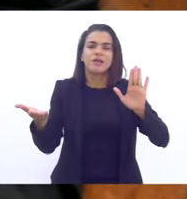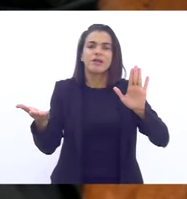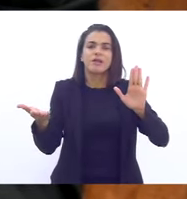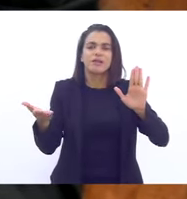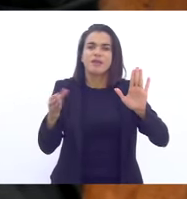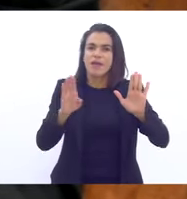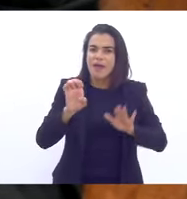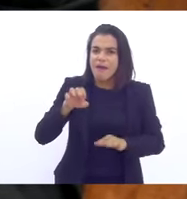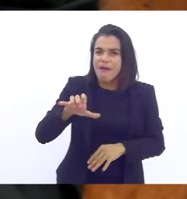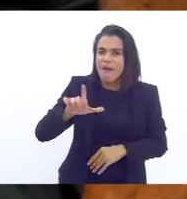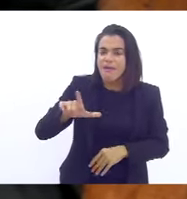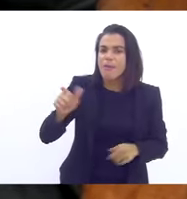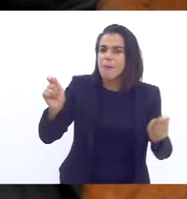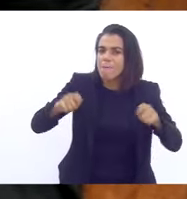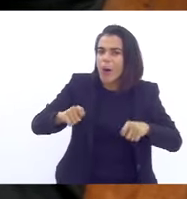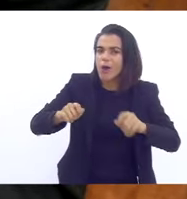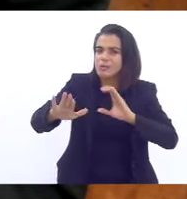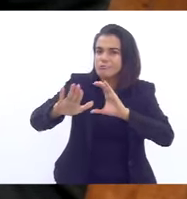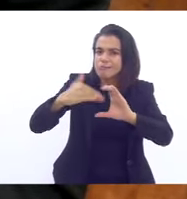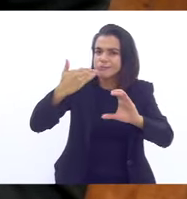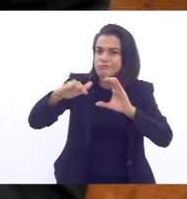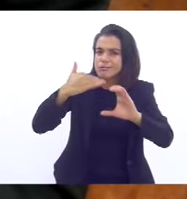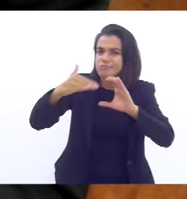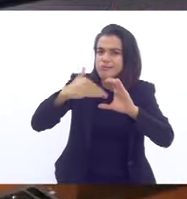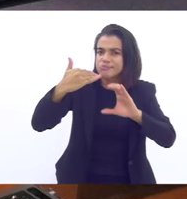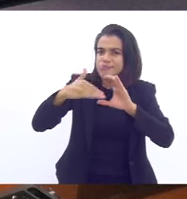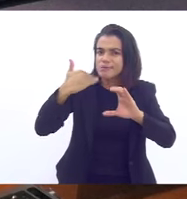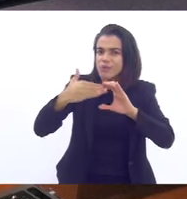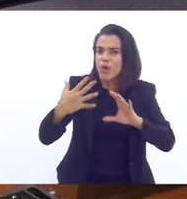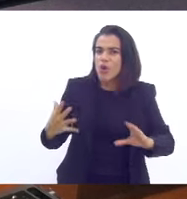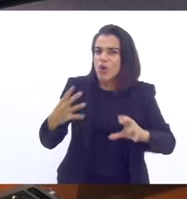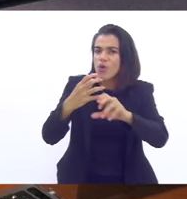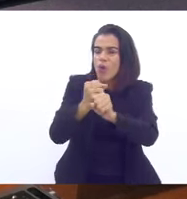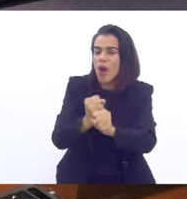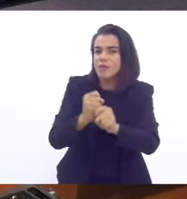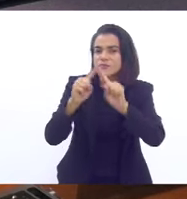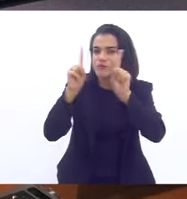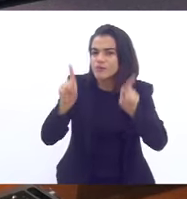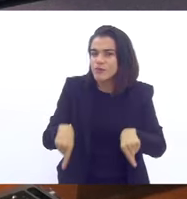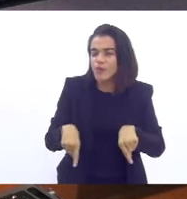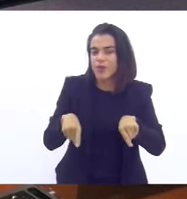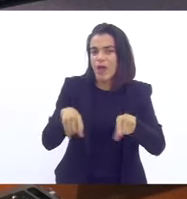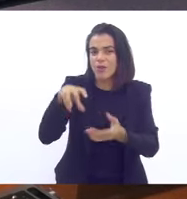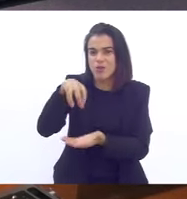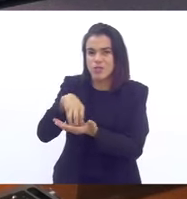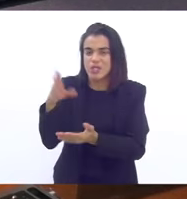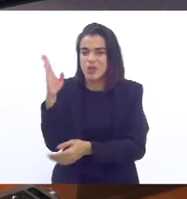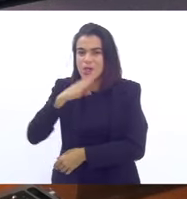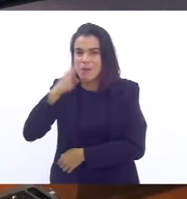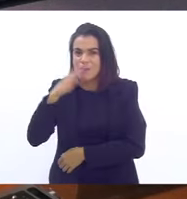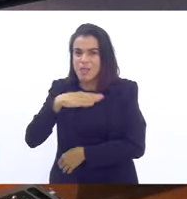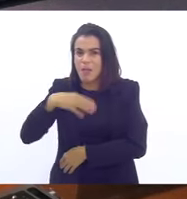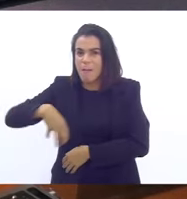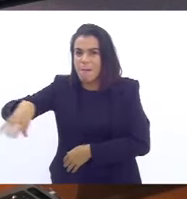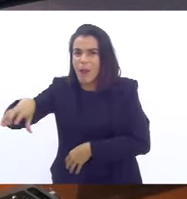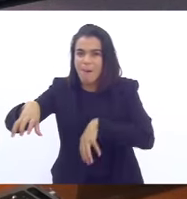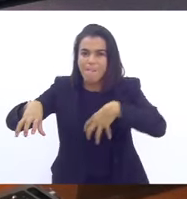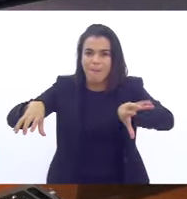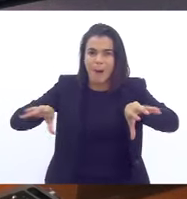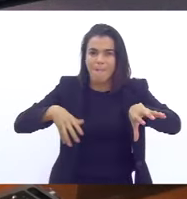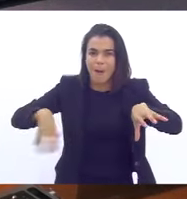que a Enel possa fornecer para a gente o quadro de funcionários do setor de emergência distribuído por